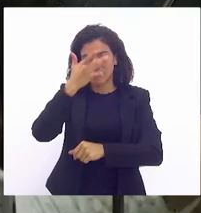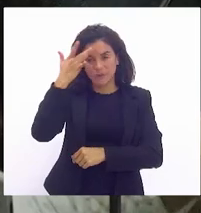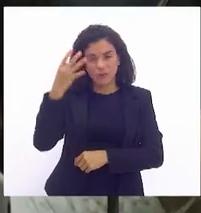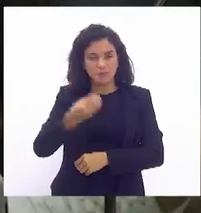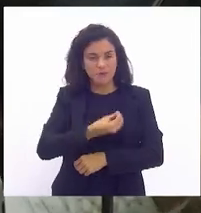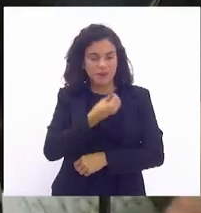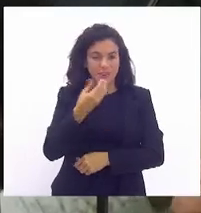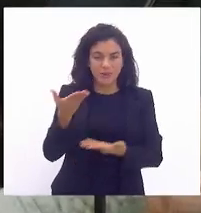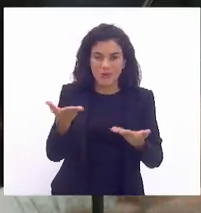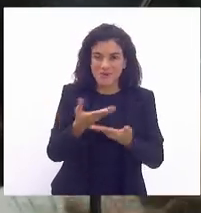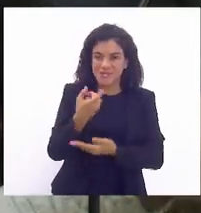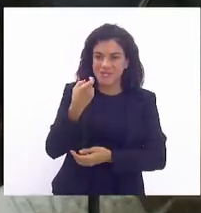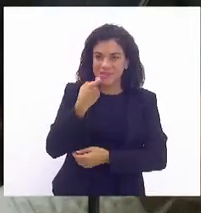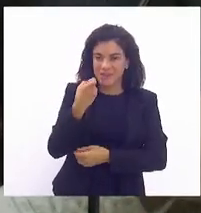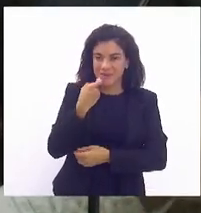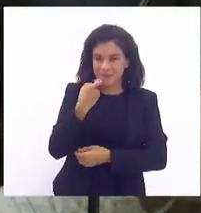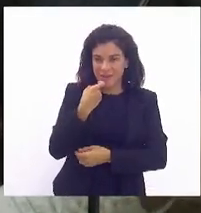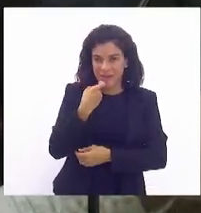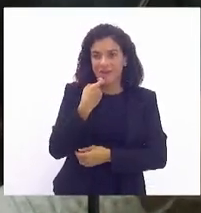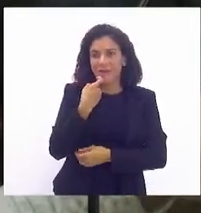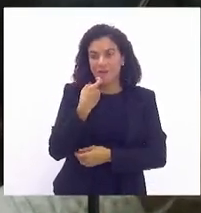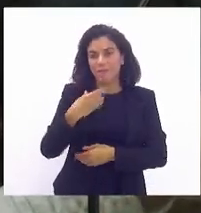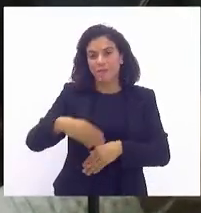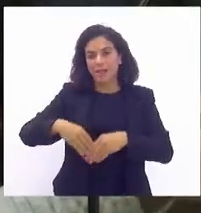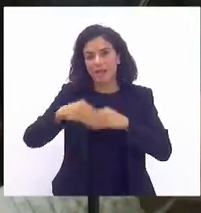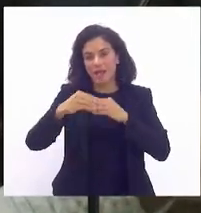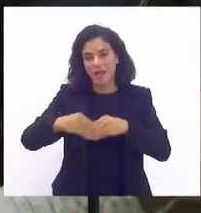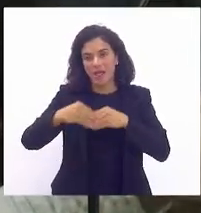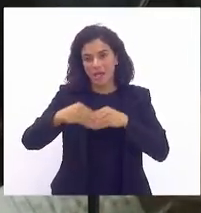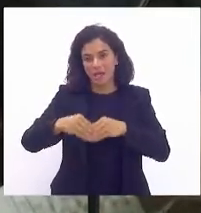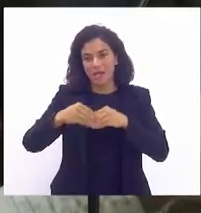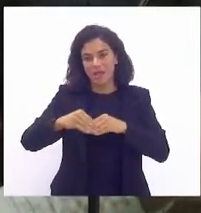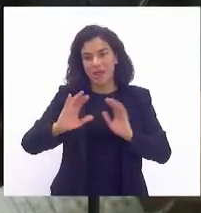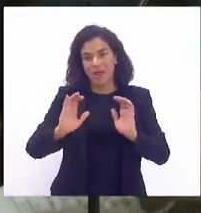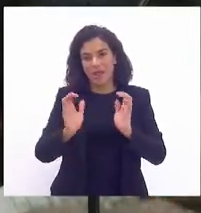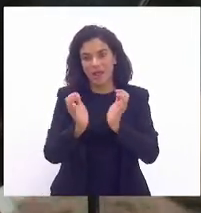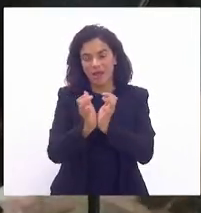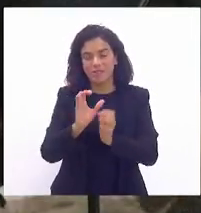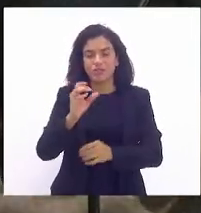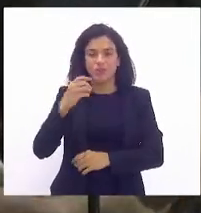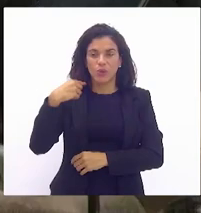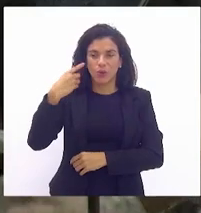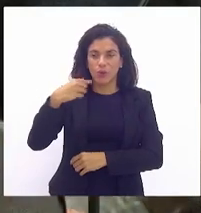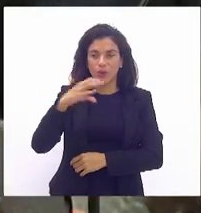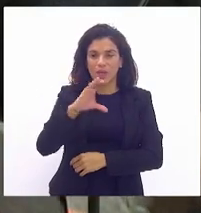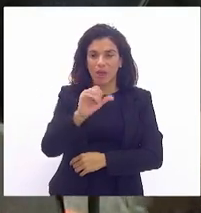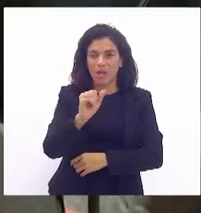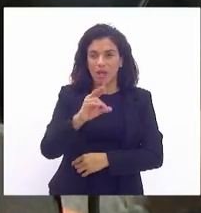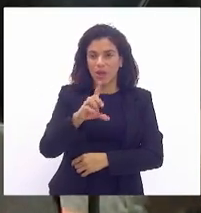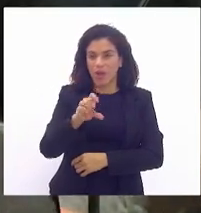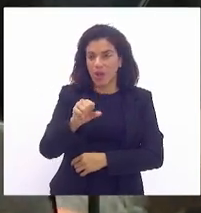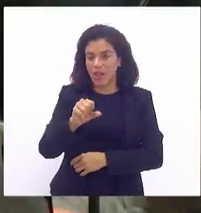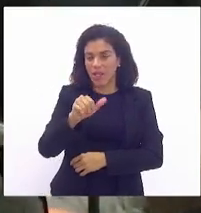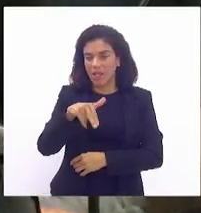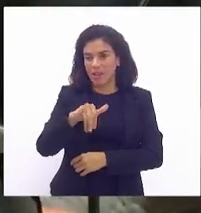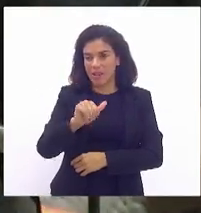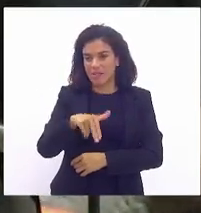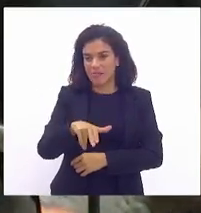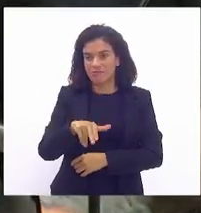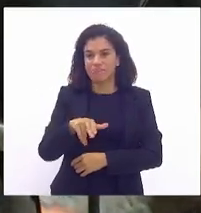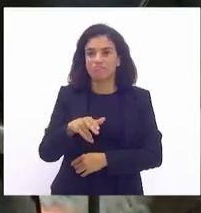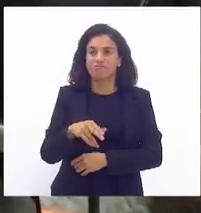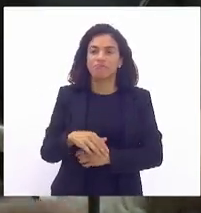sexta-feira, em principal de fazer um cumprimento à representante da minha classe, doutora Carolina, e também dos movimentos sociais, da igreja e